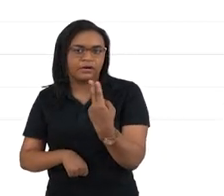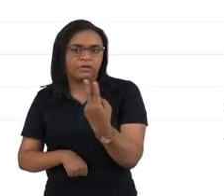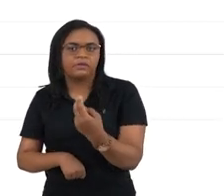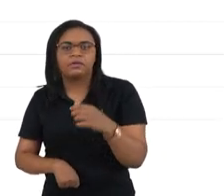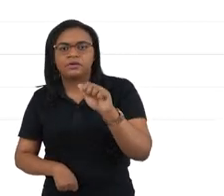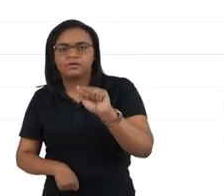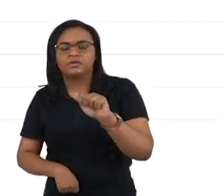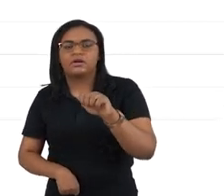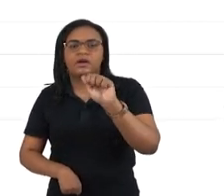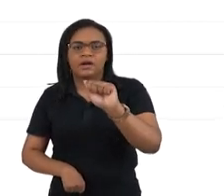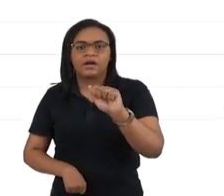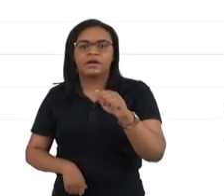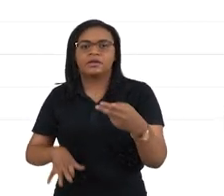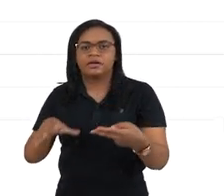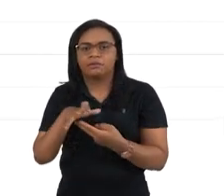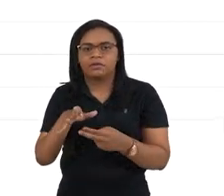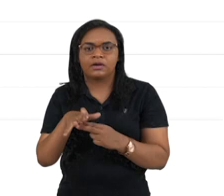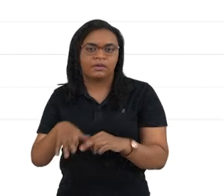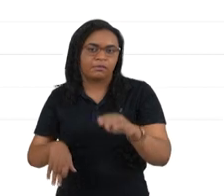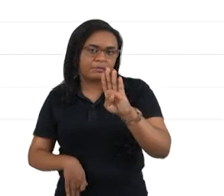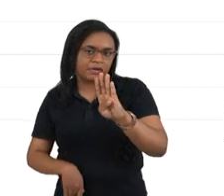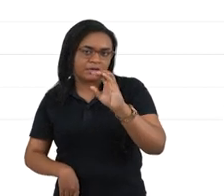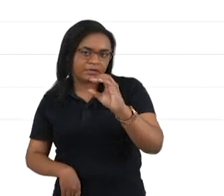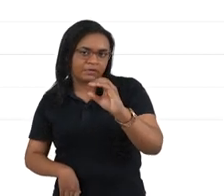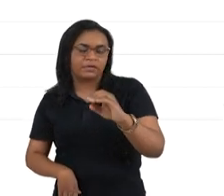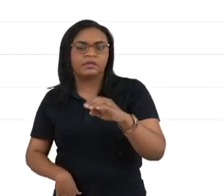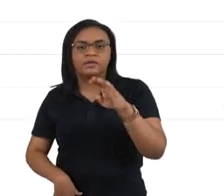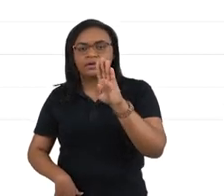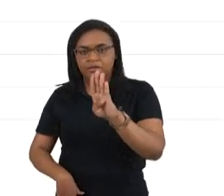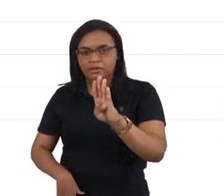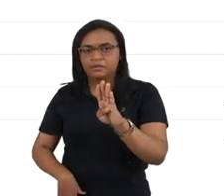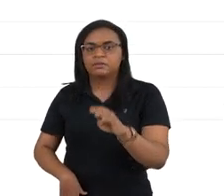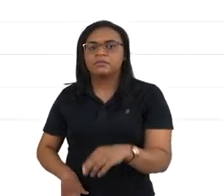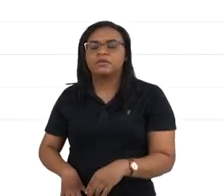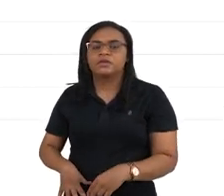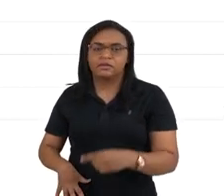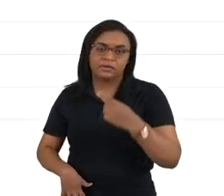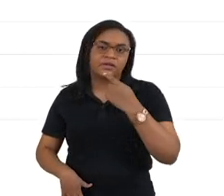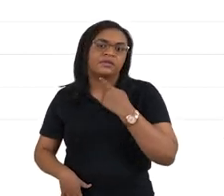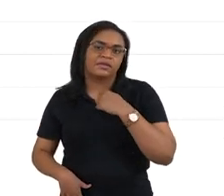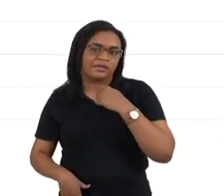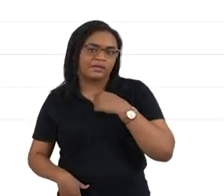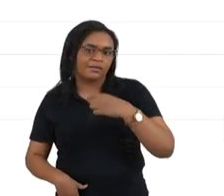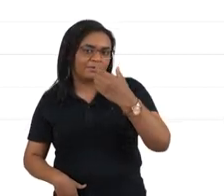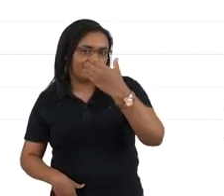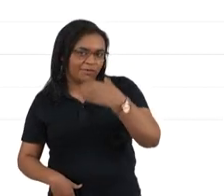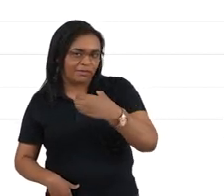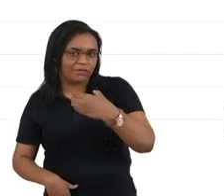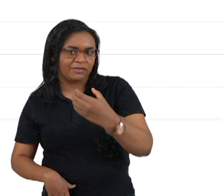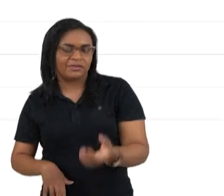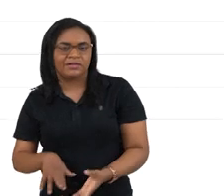BC dividido por D, sendo que D vai ser considerado o fruto do desejo.